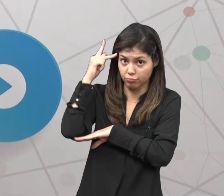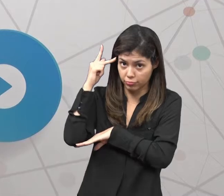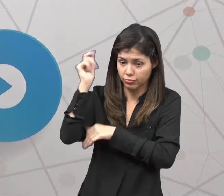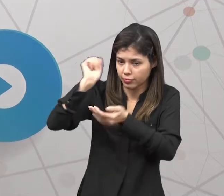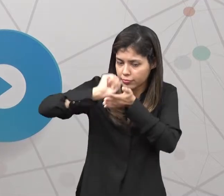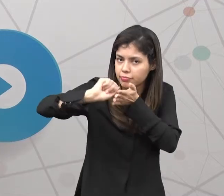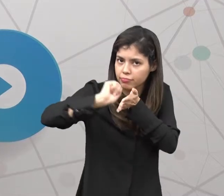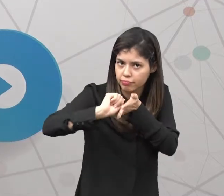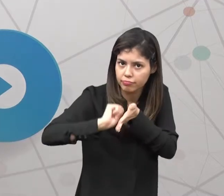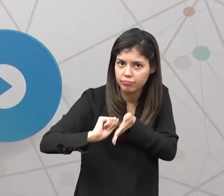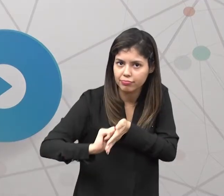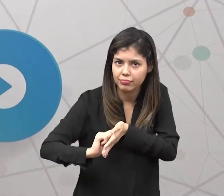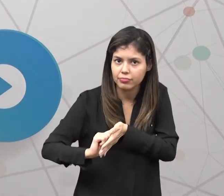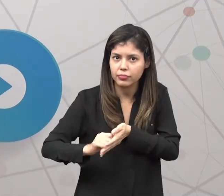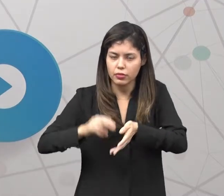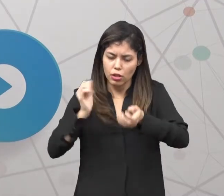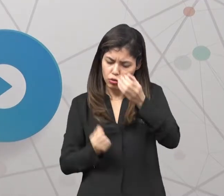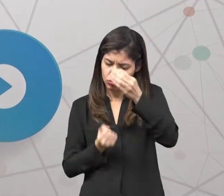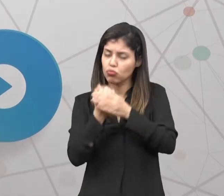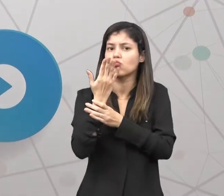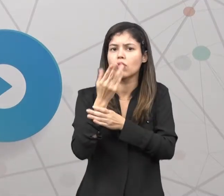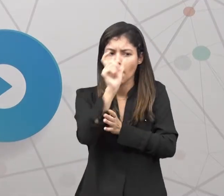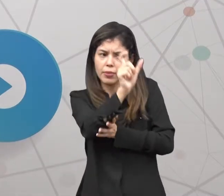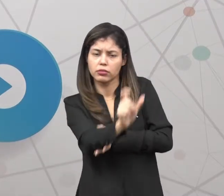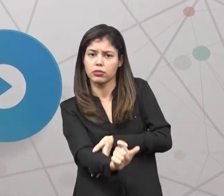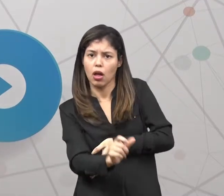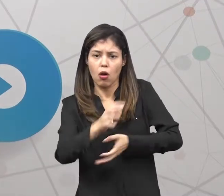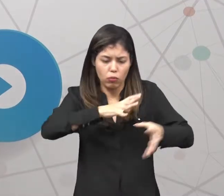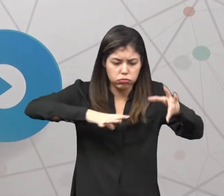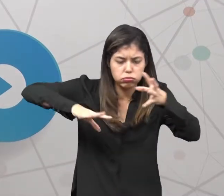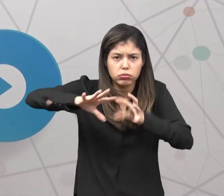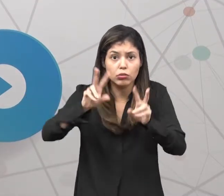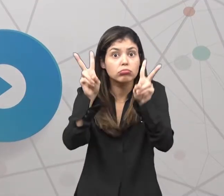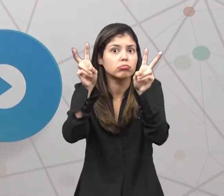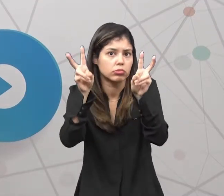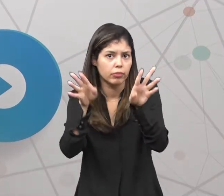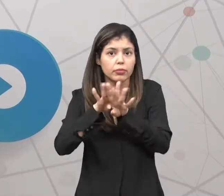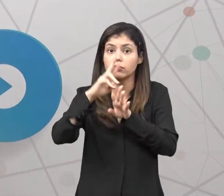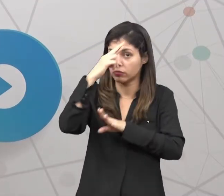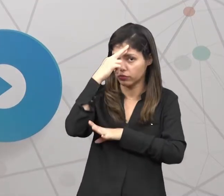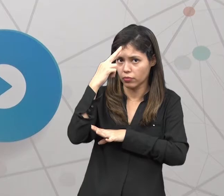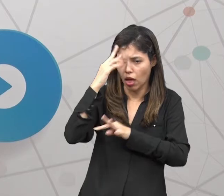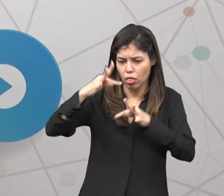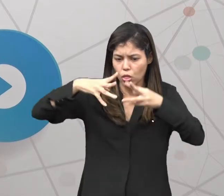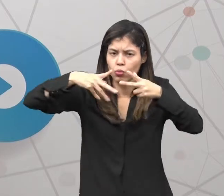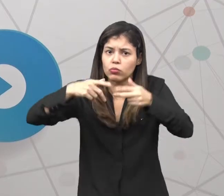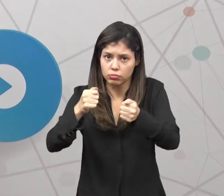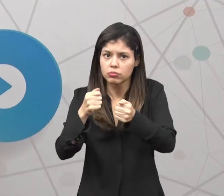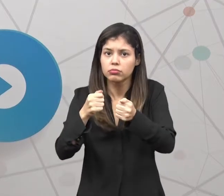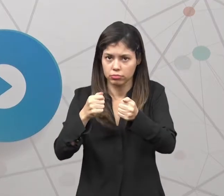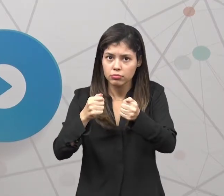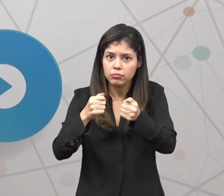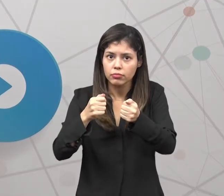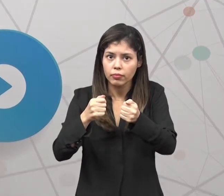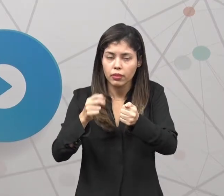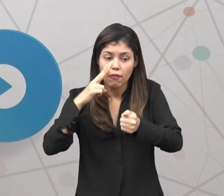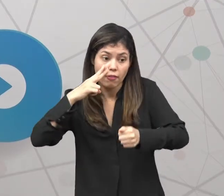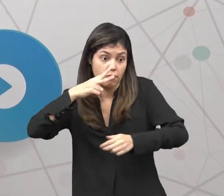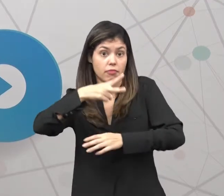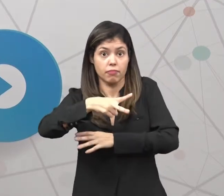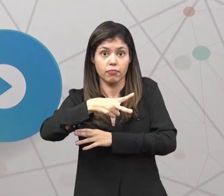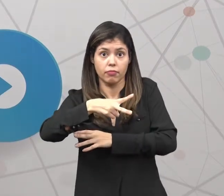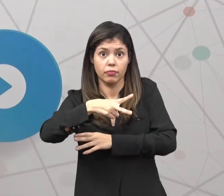pessoa que escreveu aquela tirinha, que criou aquele personagem, que criou aquela situação, em tudo ela vai